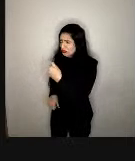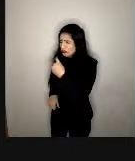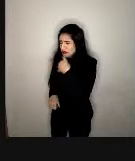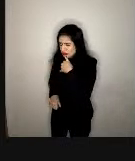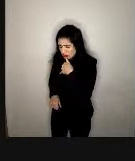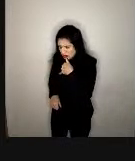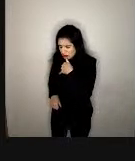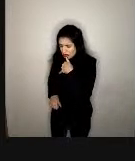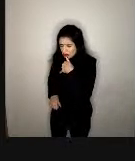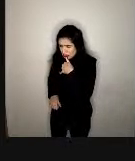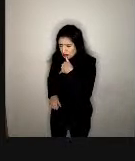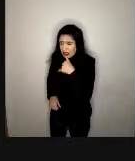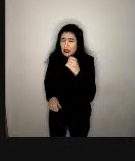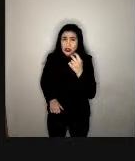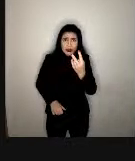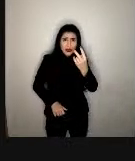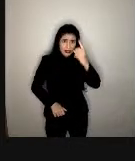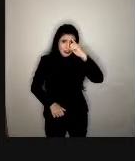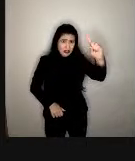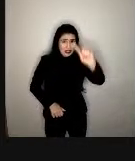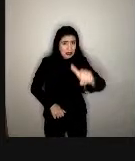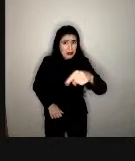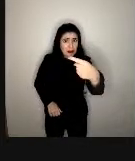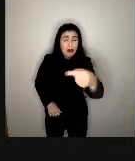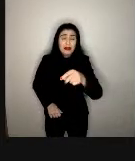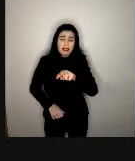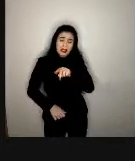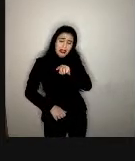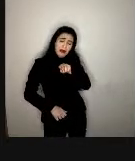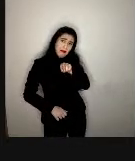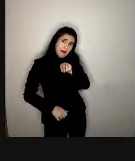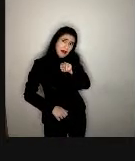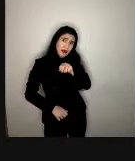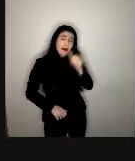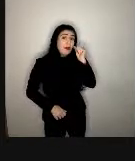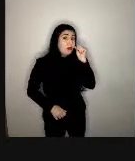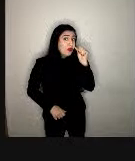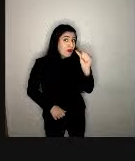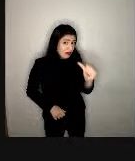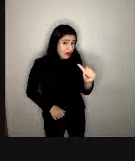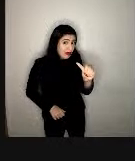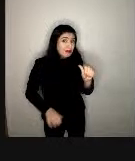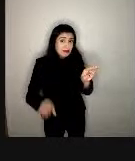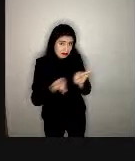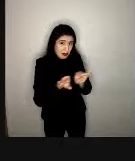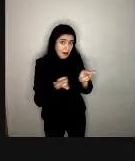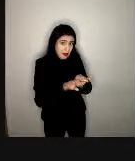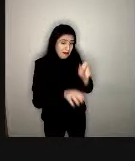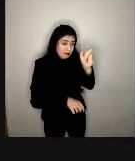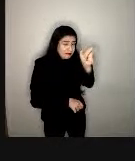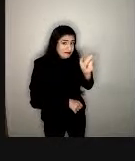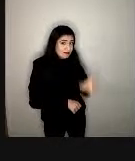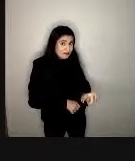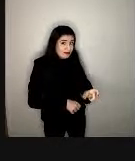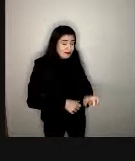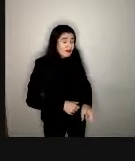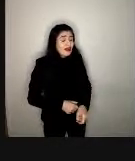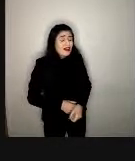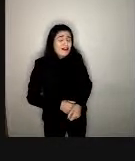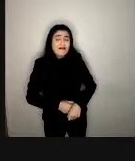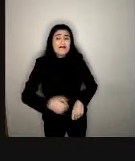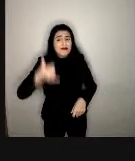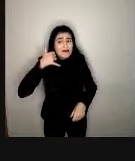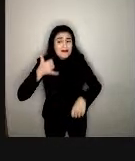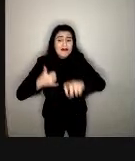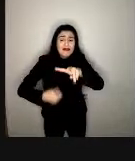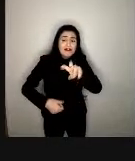aí, 2 dias depois, liga a minha irmã, que está aqui do lado dele, e ela fala assim: Vera, eu estou com câncer.